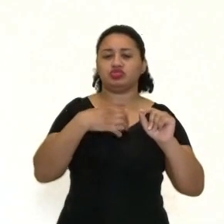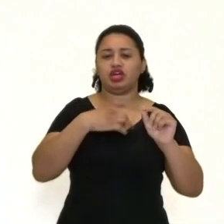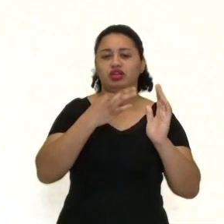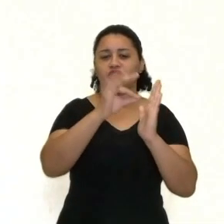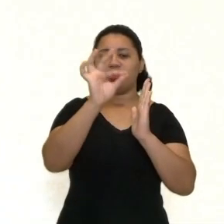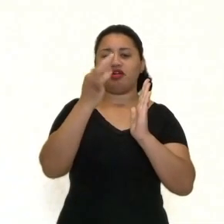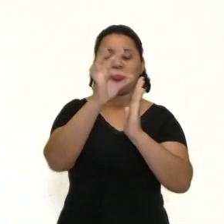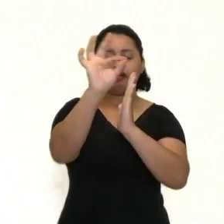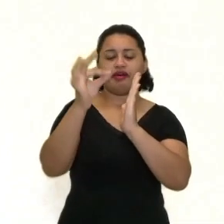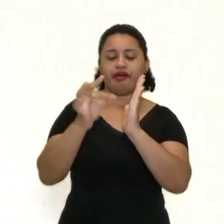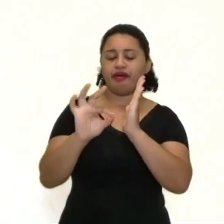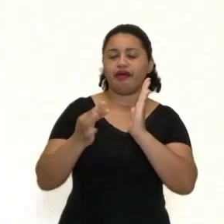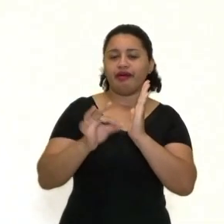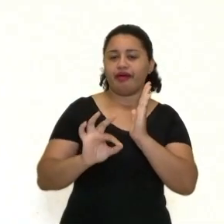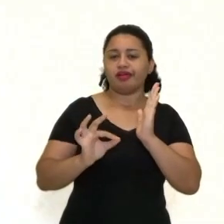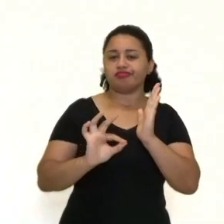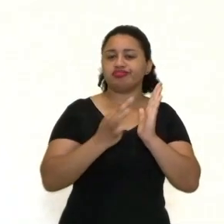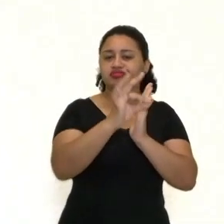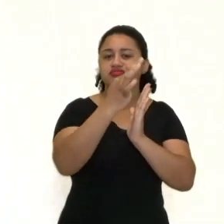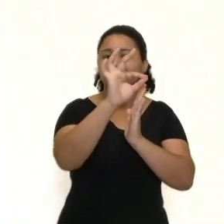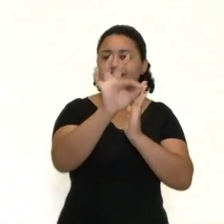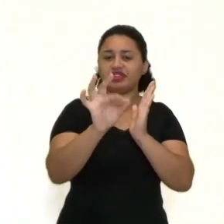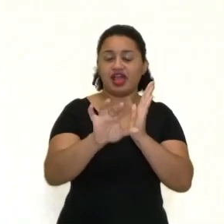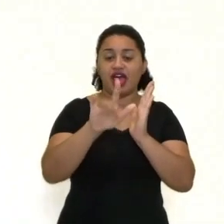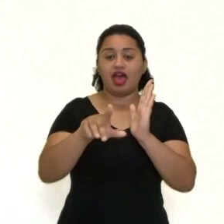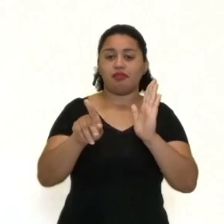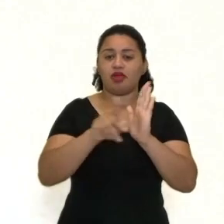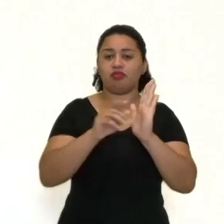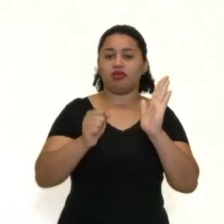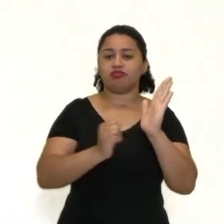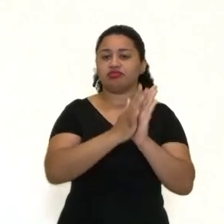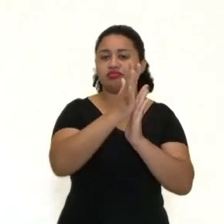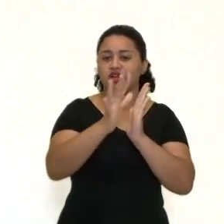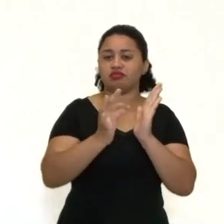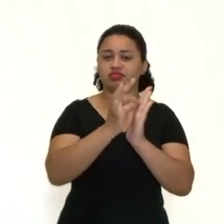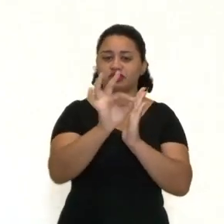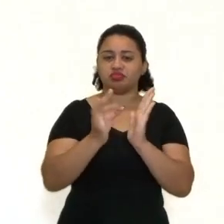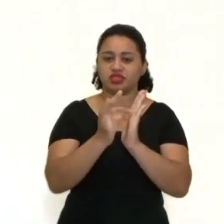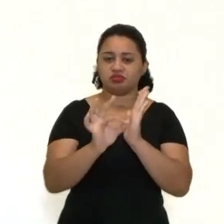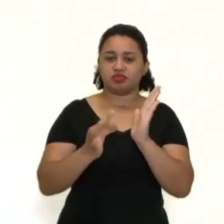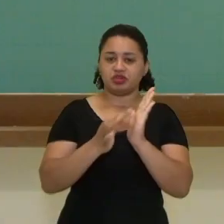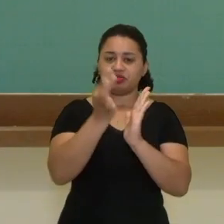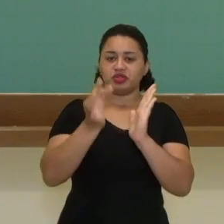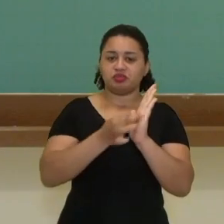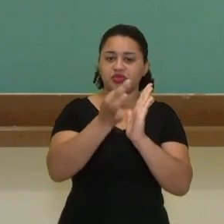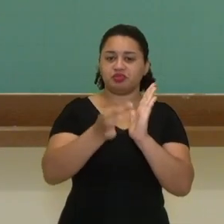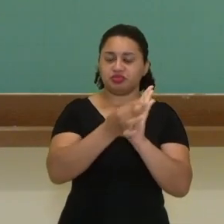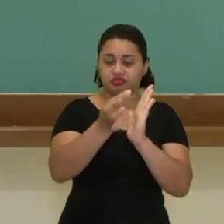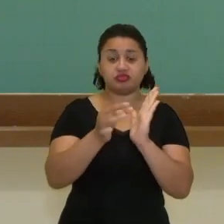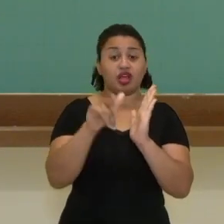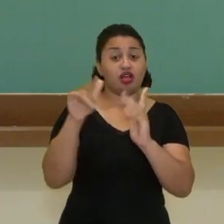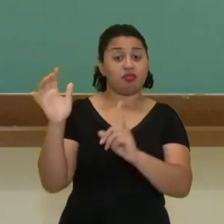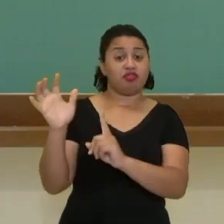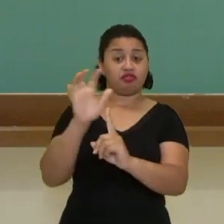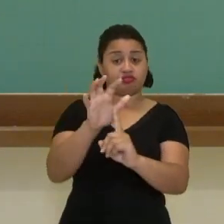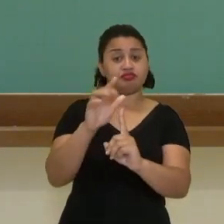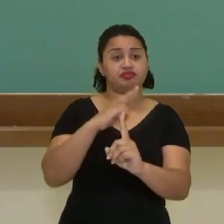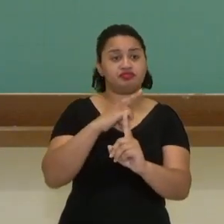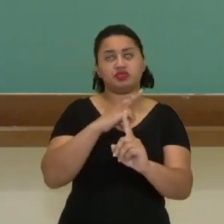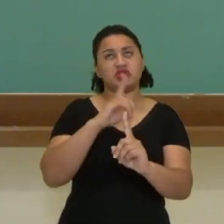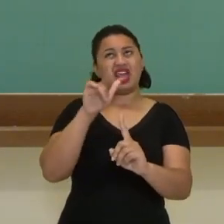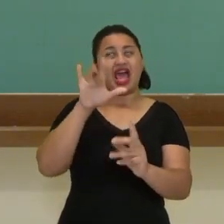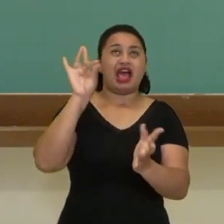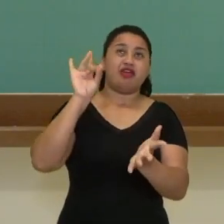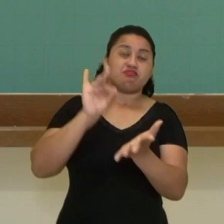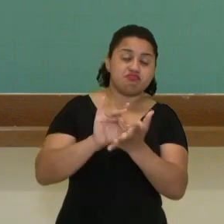as pinceladas estão muito mais soltas, tem uma pegada meio impressionista ali também. Uma influência, né? Mas a gente não pode dizer que é